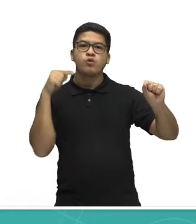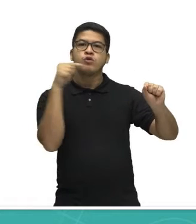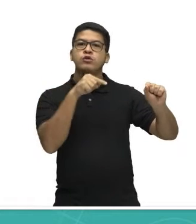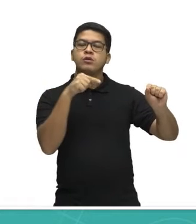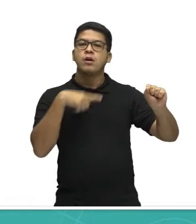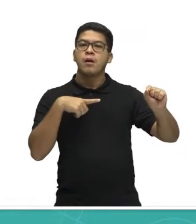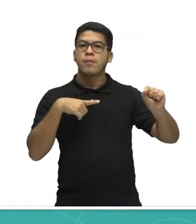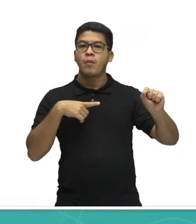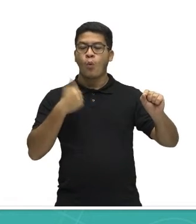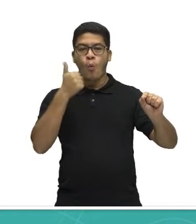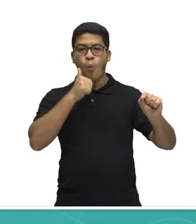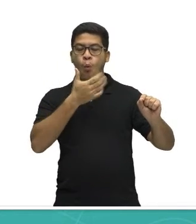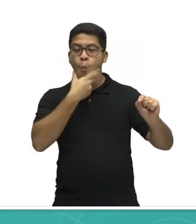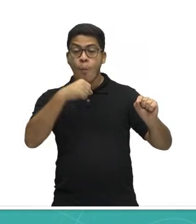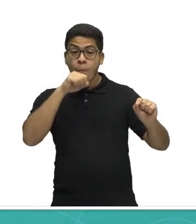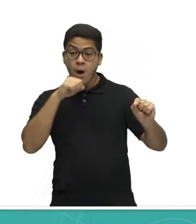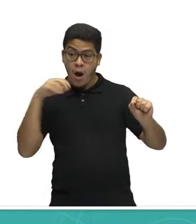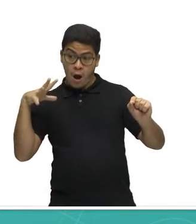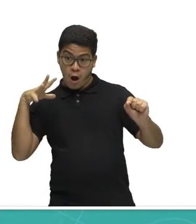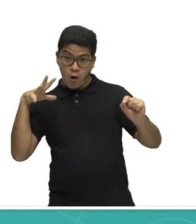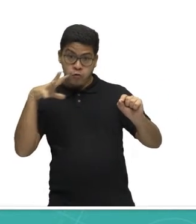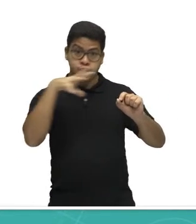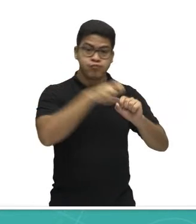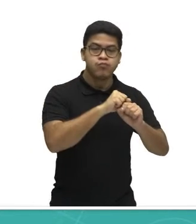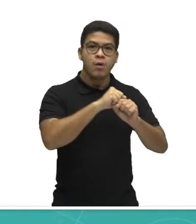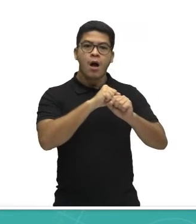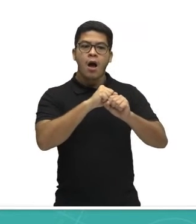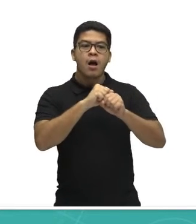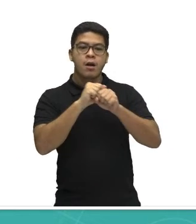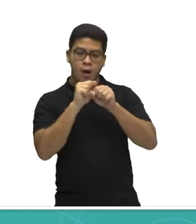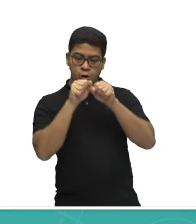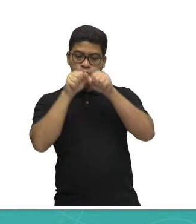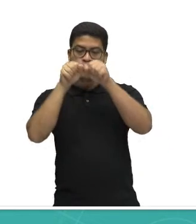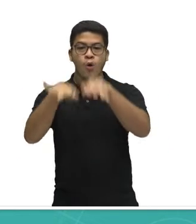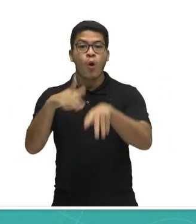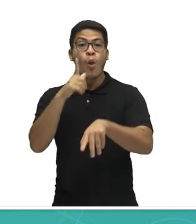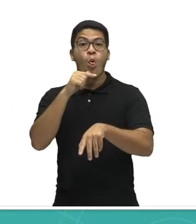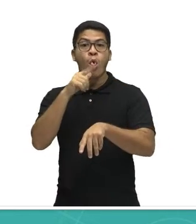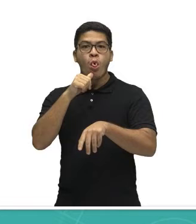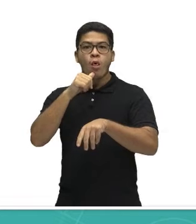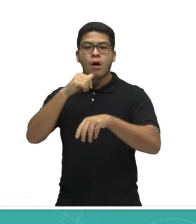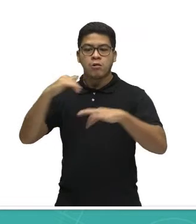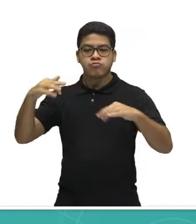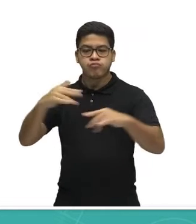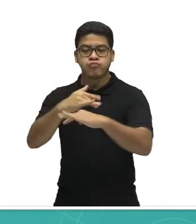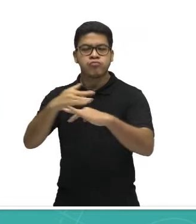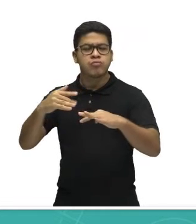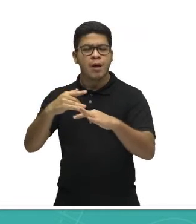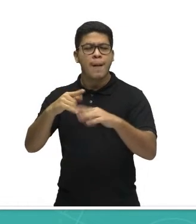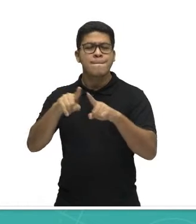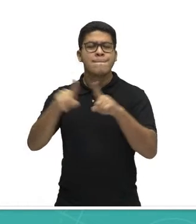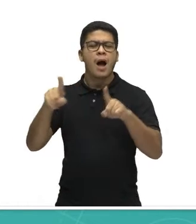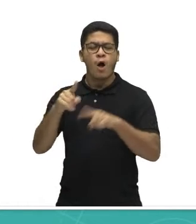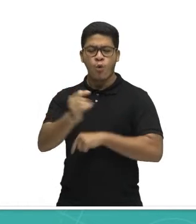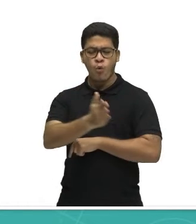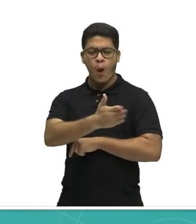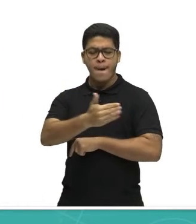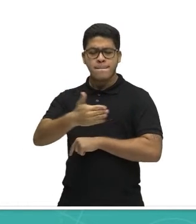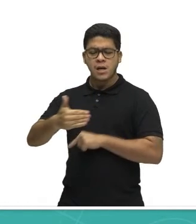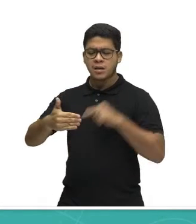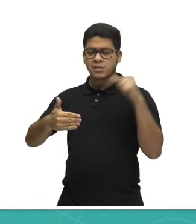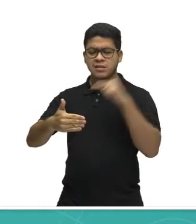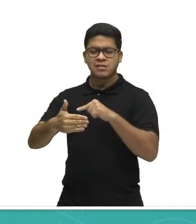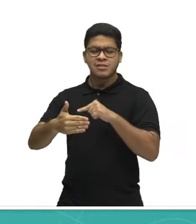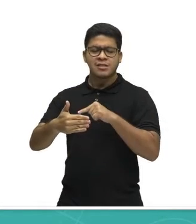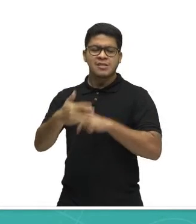perseguiu e quando a encontrou, jogou ela na profundeza dos rios. Só que os peixes, com pena da Iara, transformou